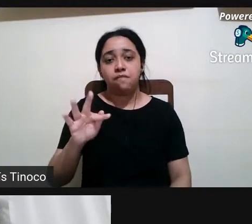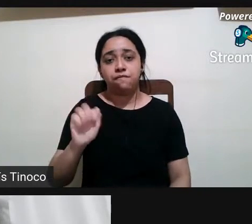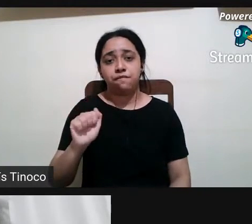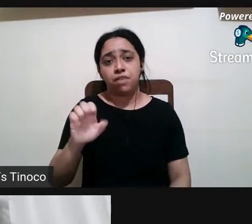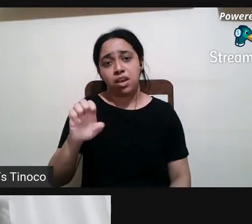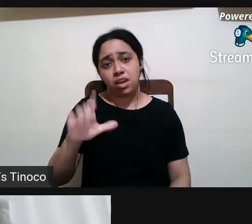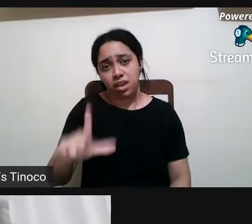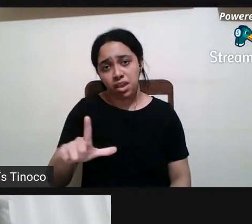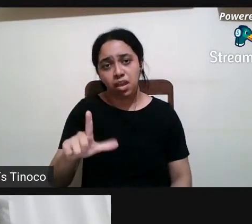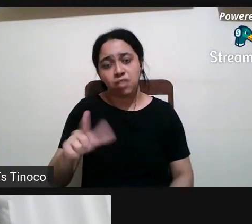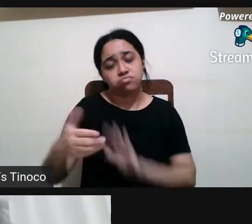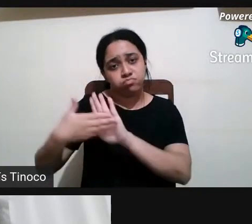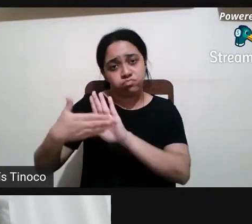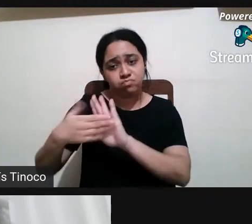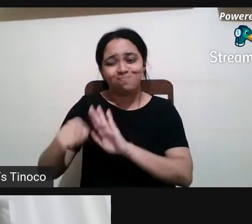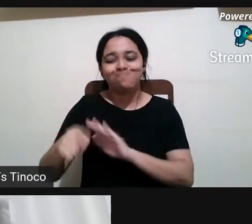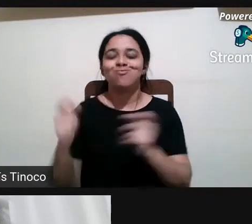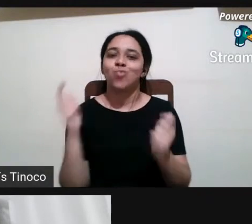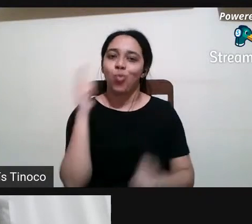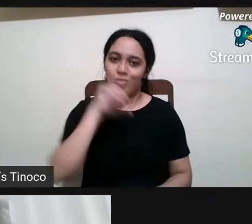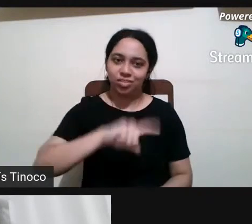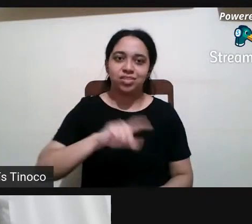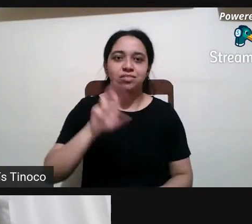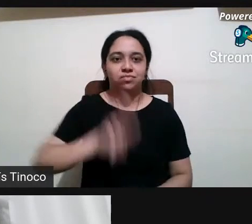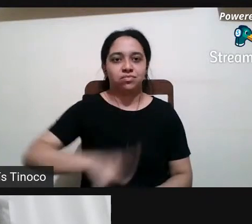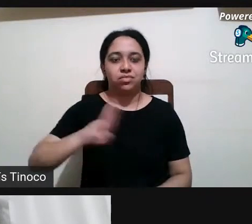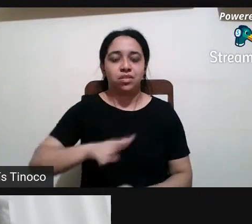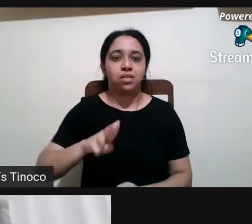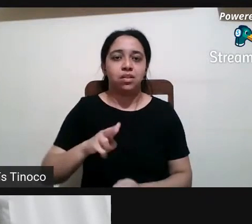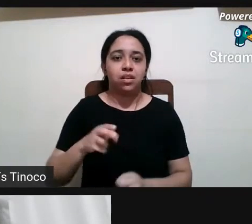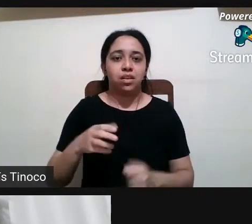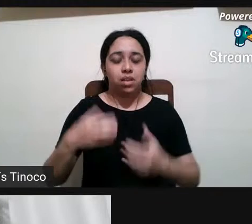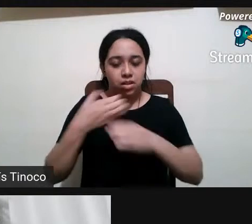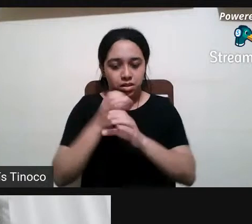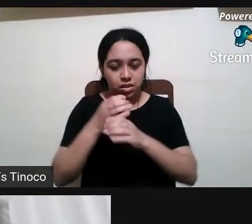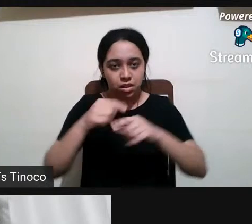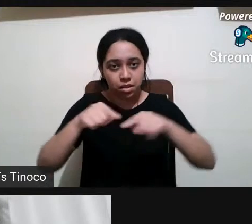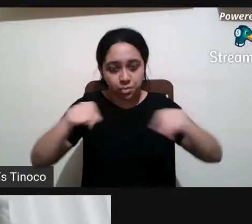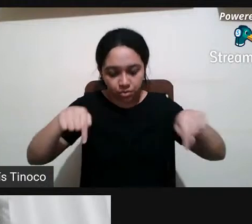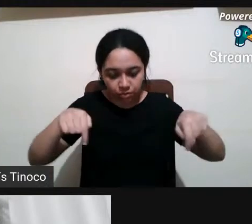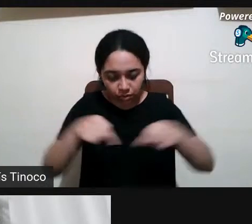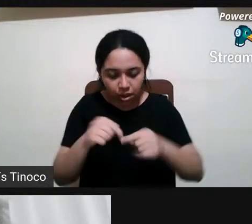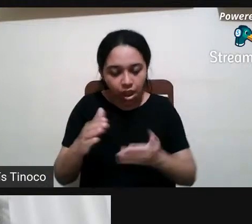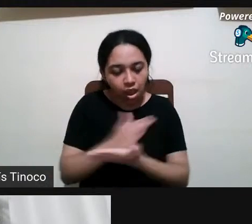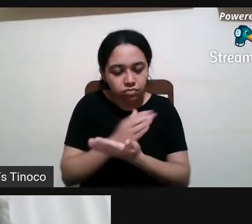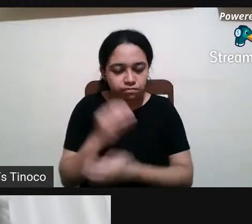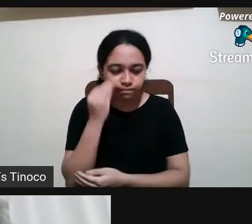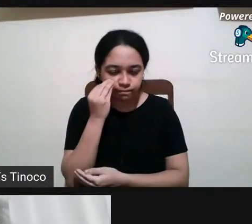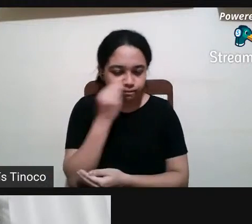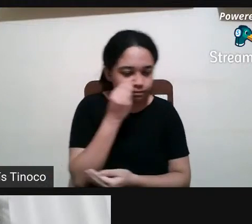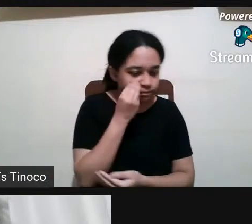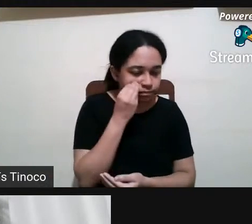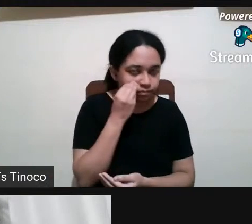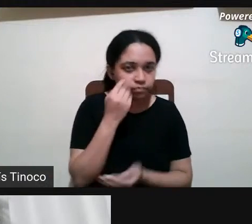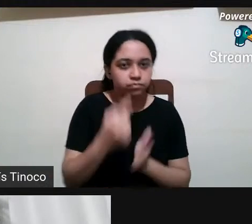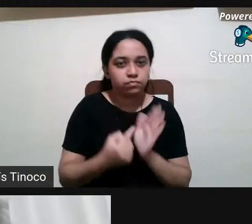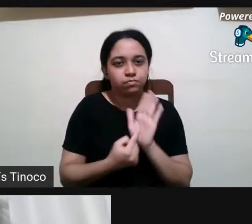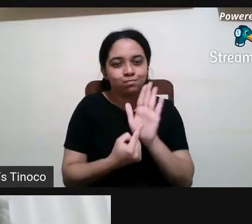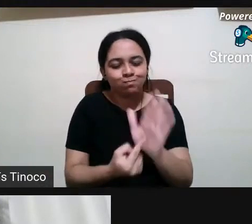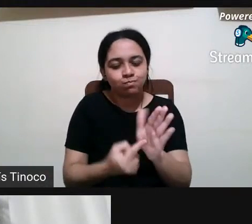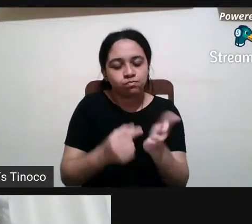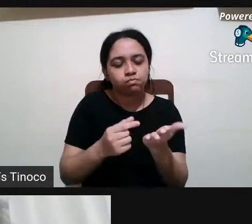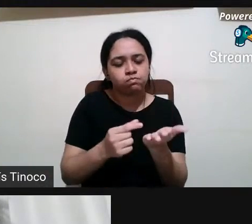gente tinha acesso no laboratório. Então, na hora da identificação foram alguns testes, algumas amostras muito